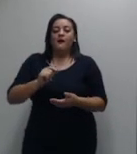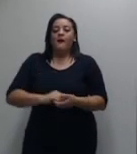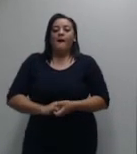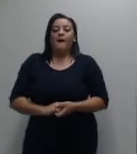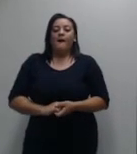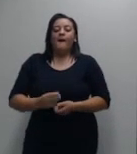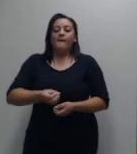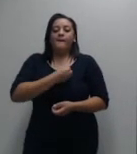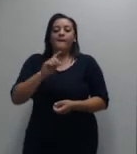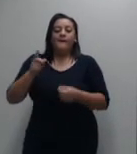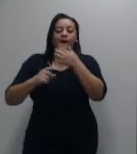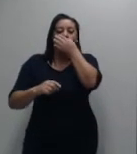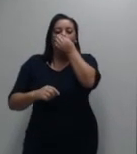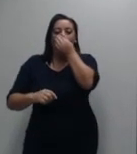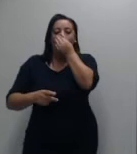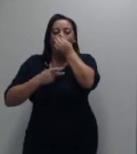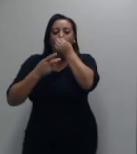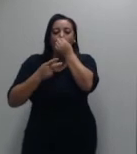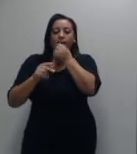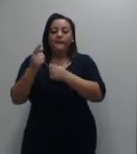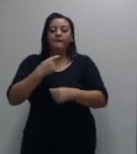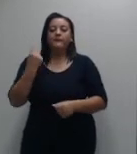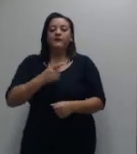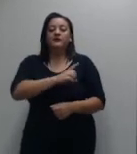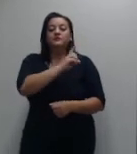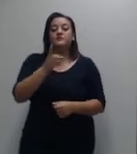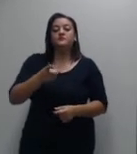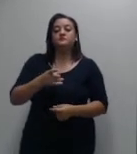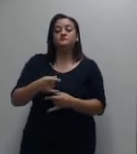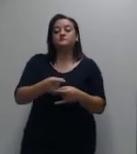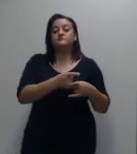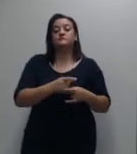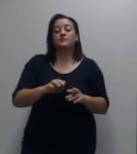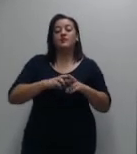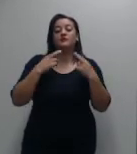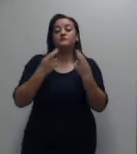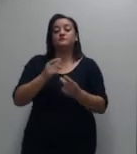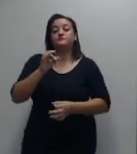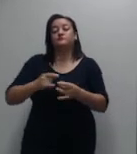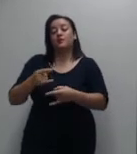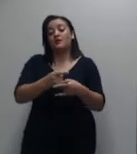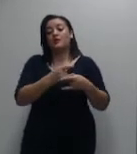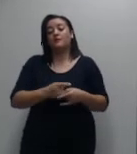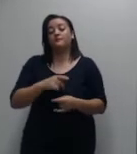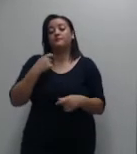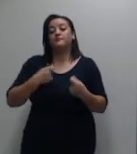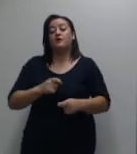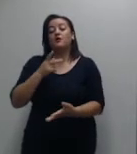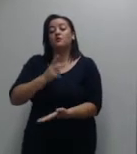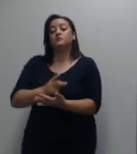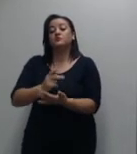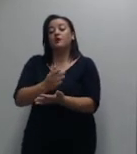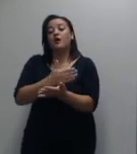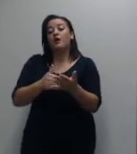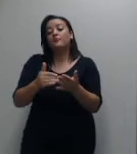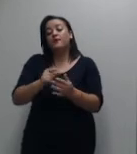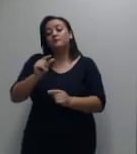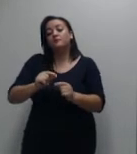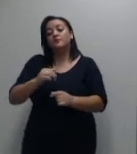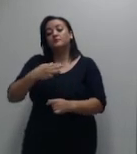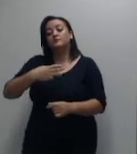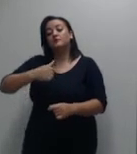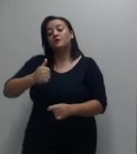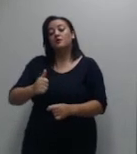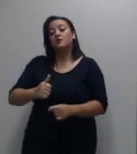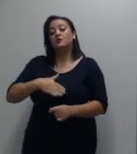existência supondo que o último dia da sessão do julgamento virtual deveria estender até no mínimo 31